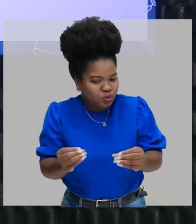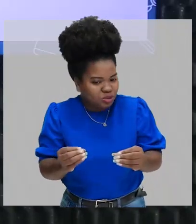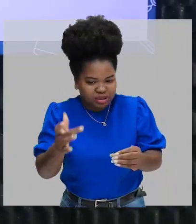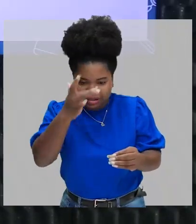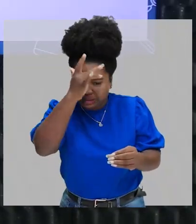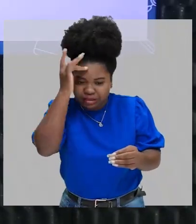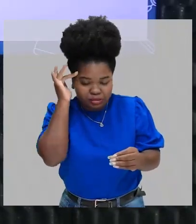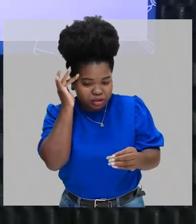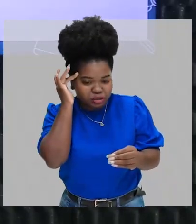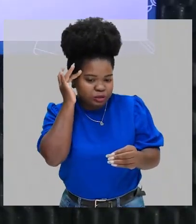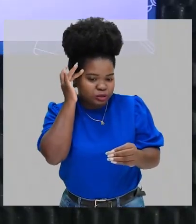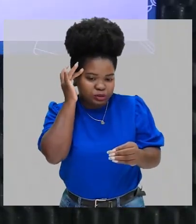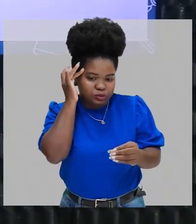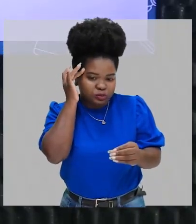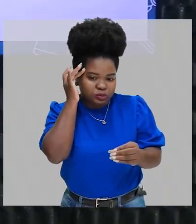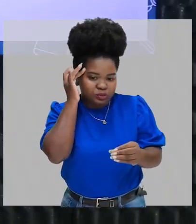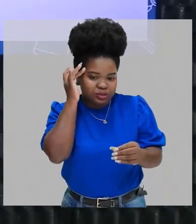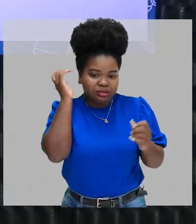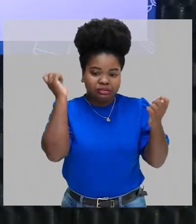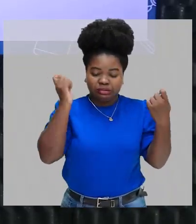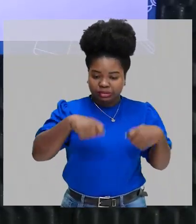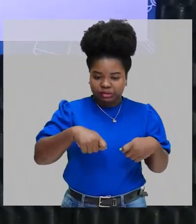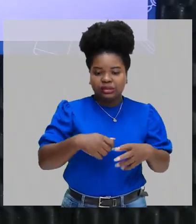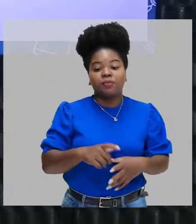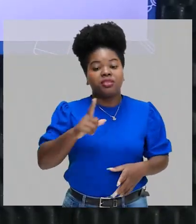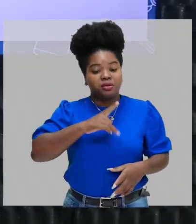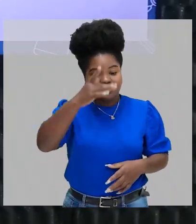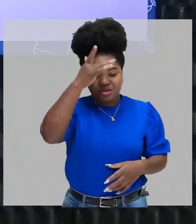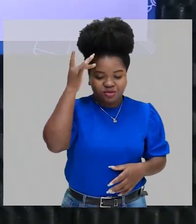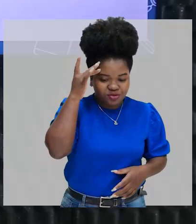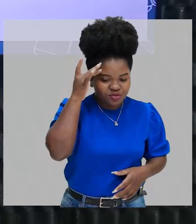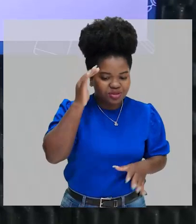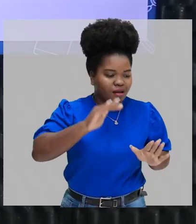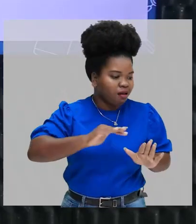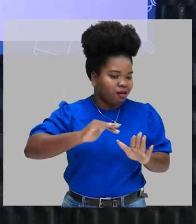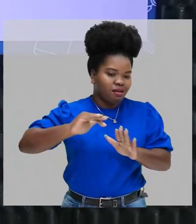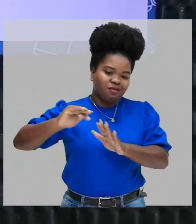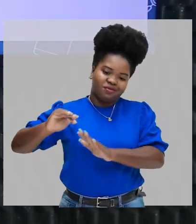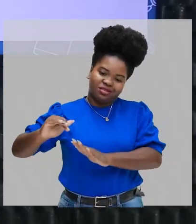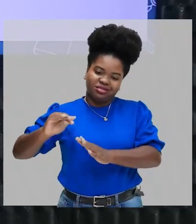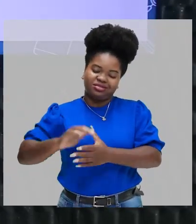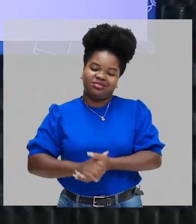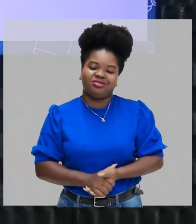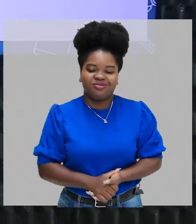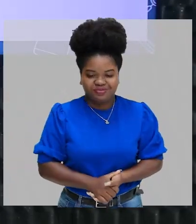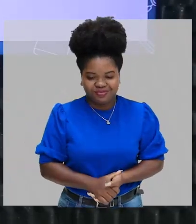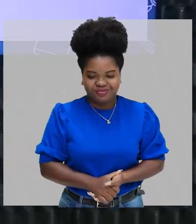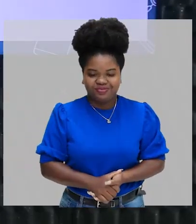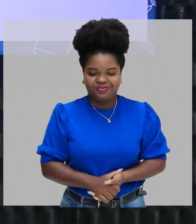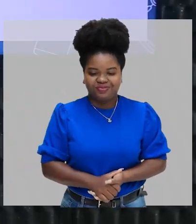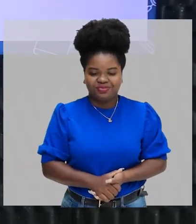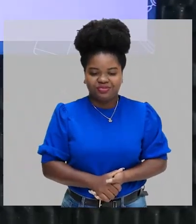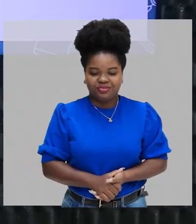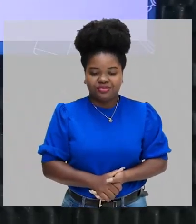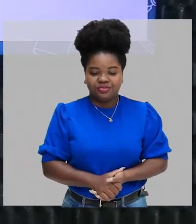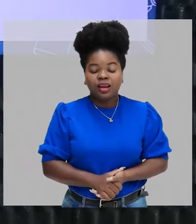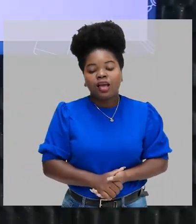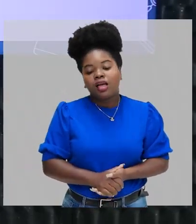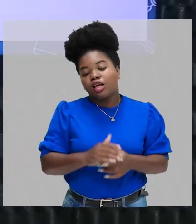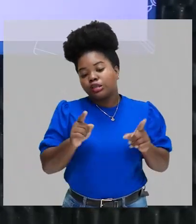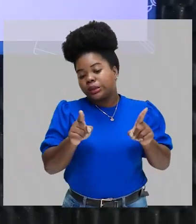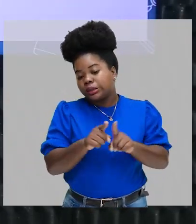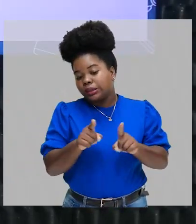desse processo, excluídas do acesso a esses bens de informação e a própria informação também. Assim também como